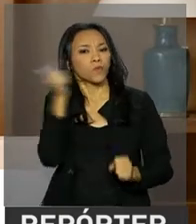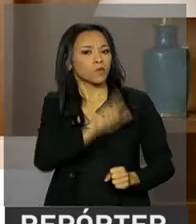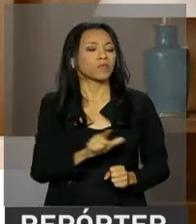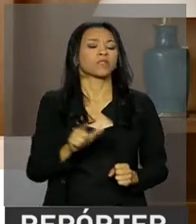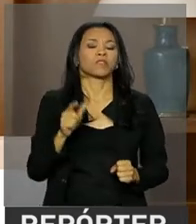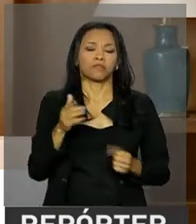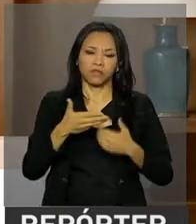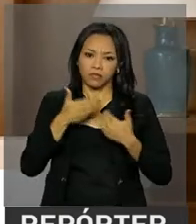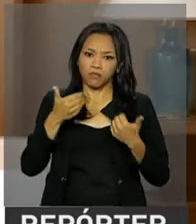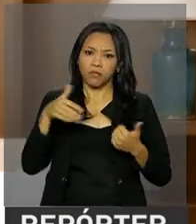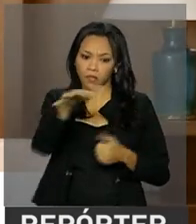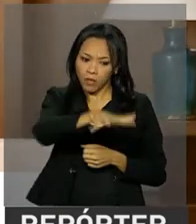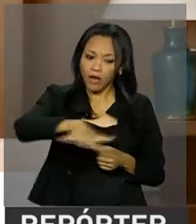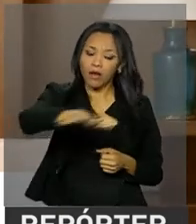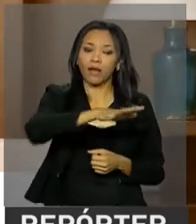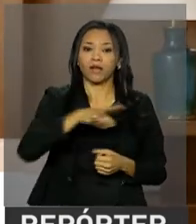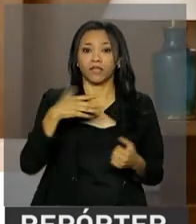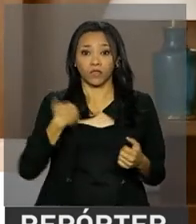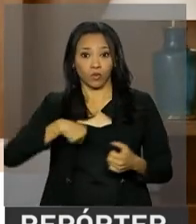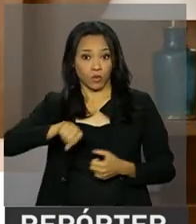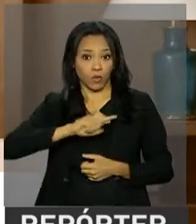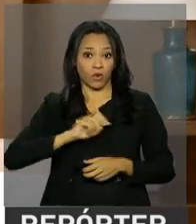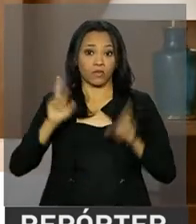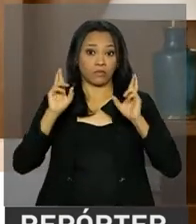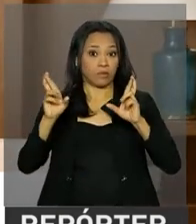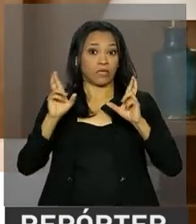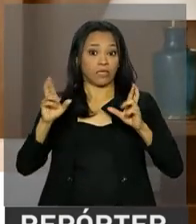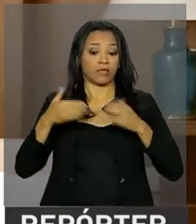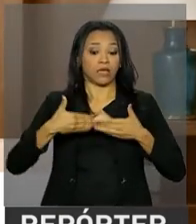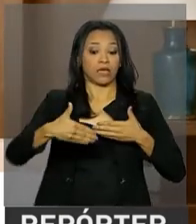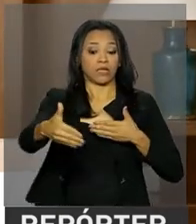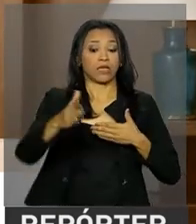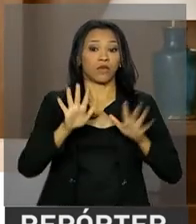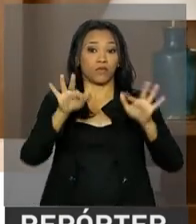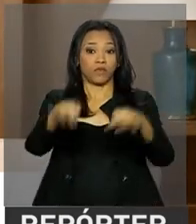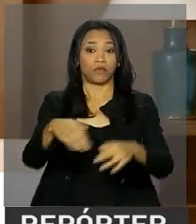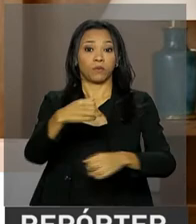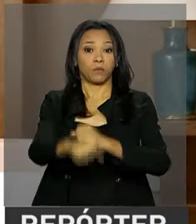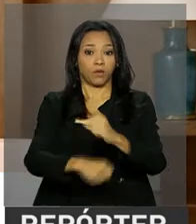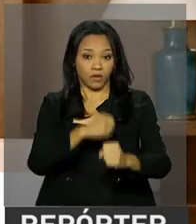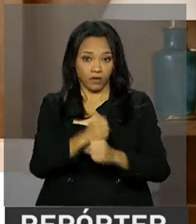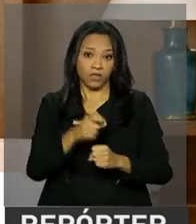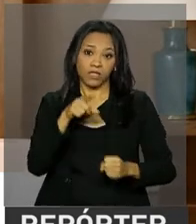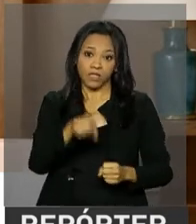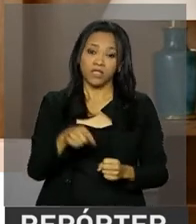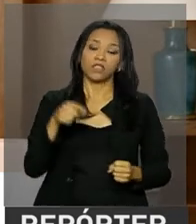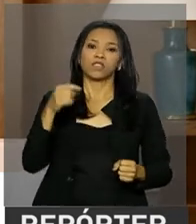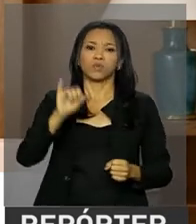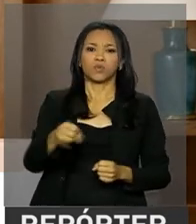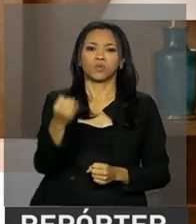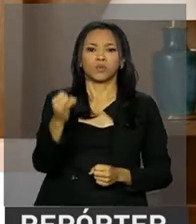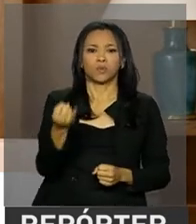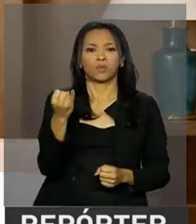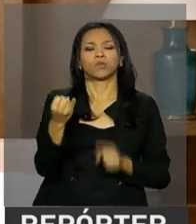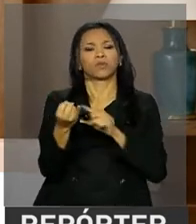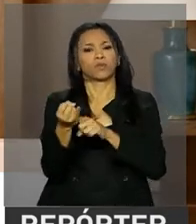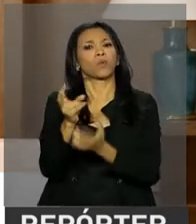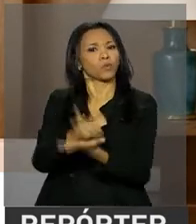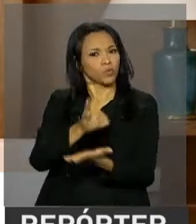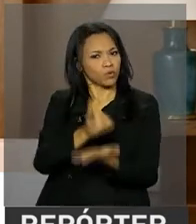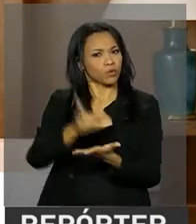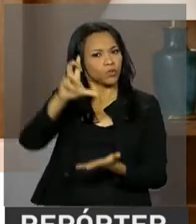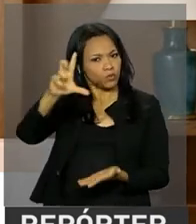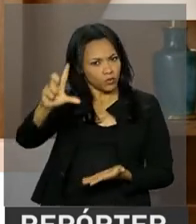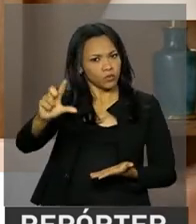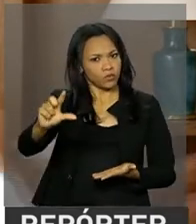pelo menos para alguns segmentos o nosso expectativas daqui para o final do ano é que esse cenário de queda dos juros orgulho